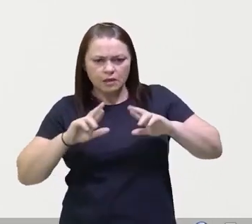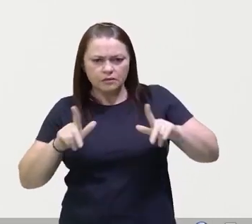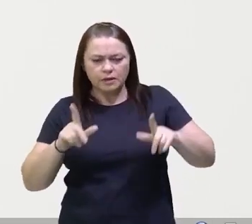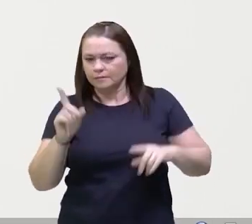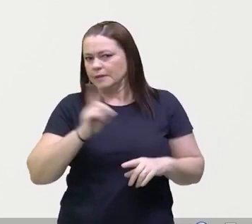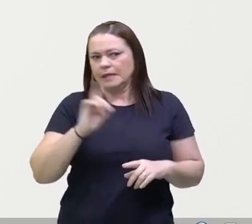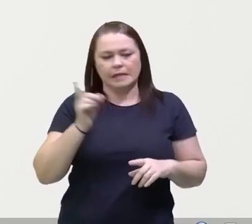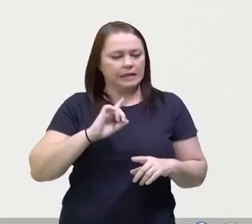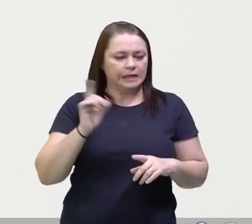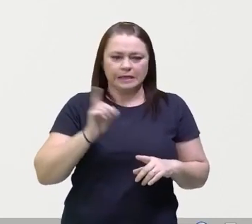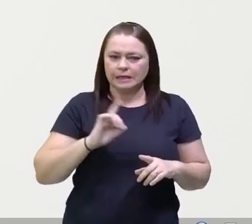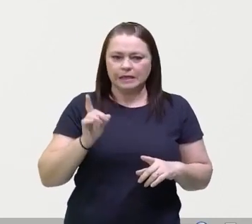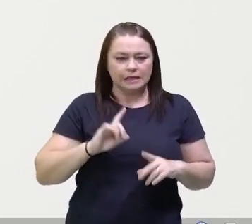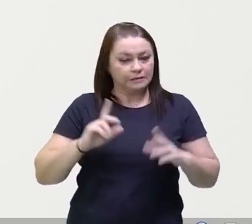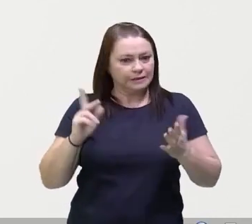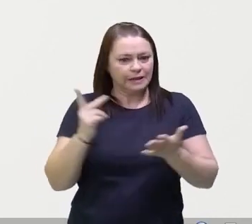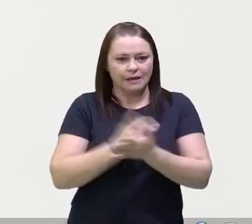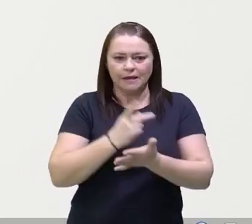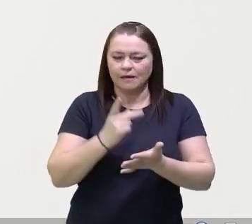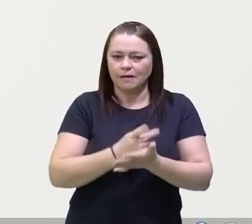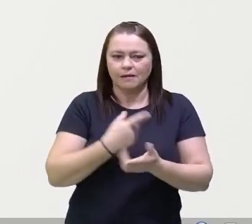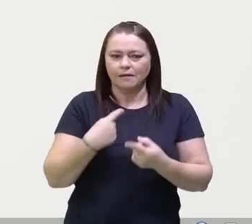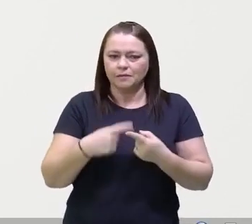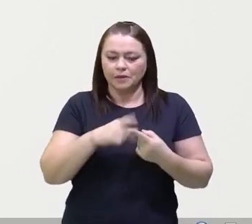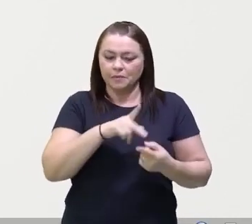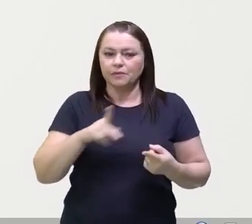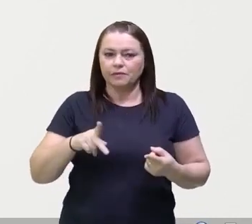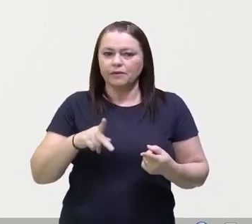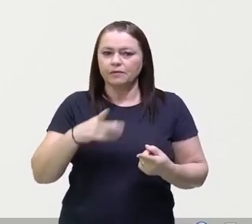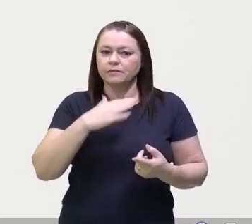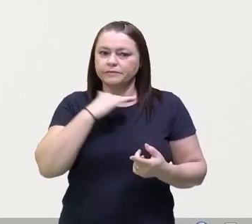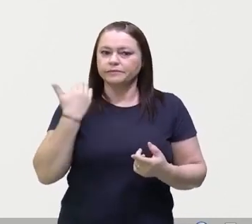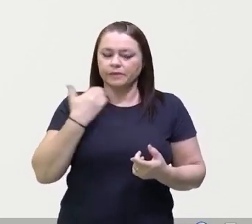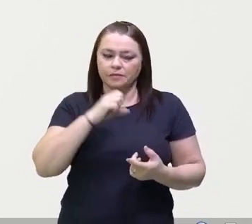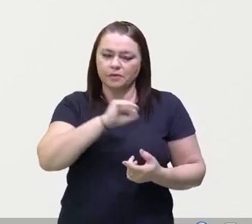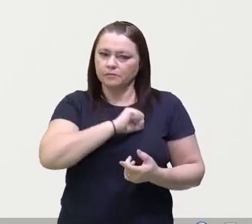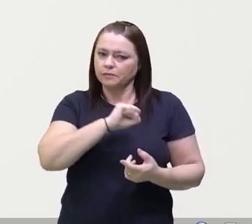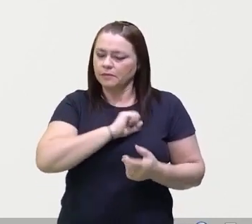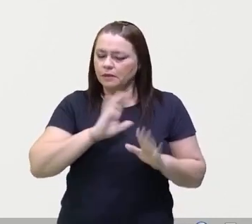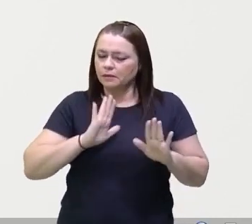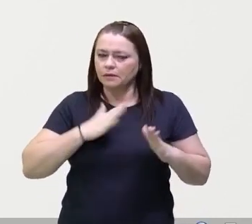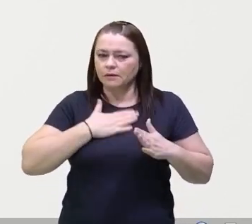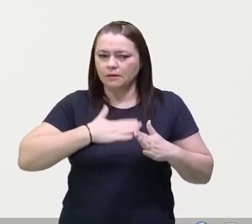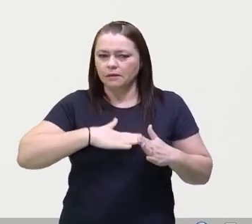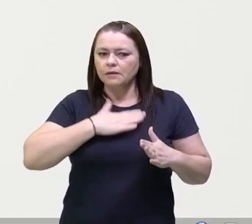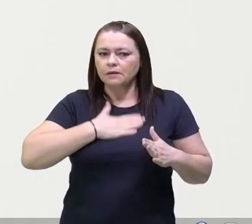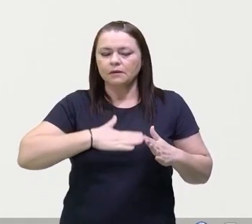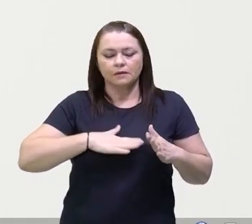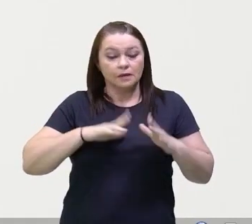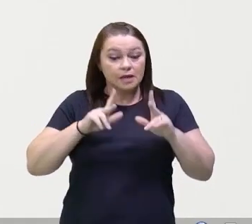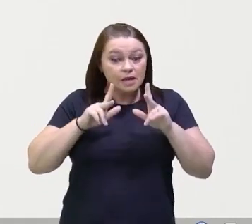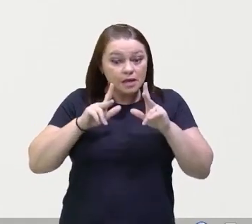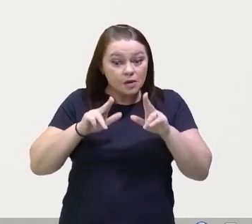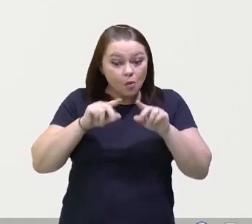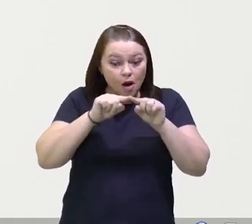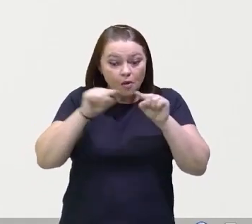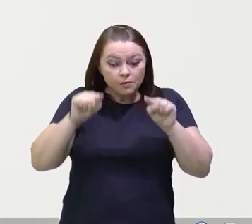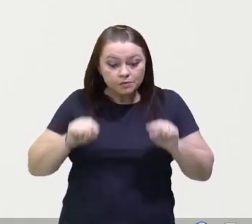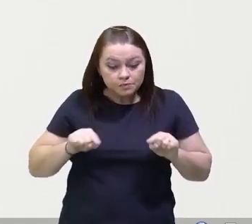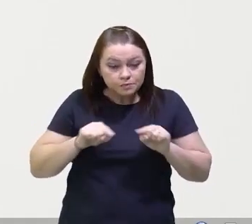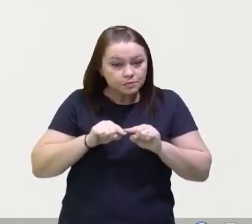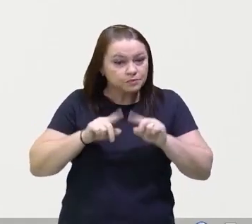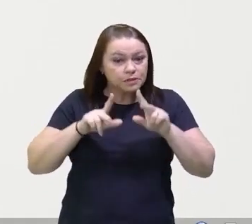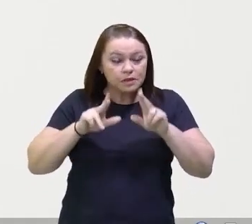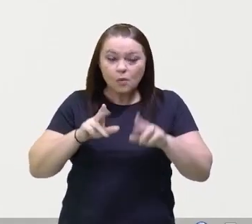quadrado, tá certo? Não mate seu professor do coração, todo quadrado possui 4 lados iguais. Da mesma